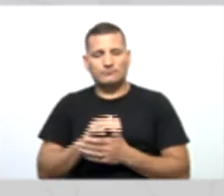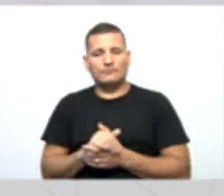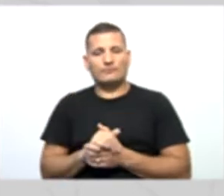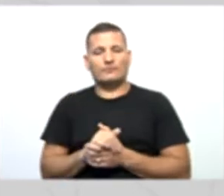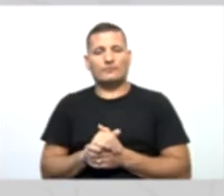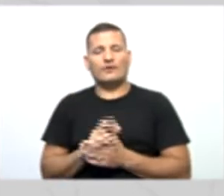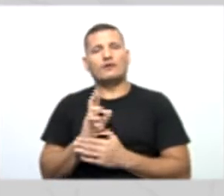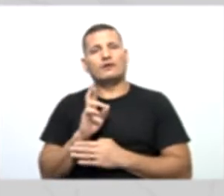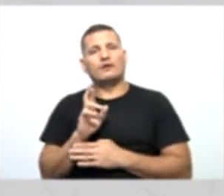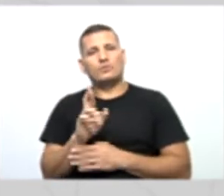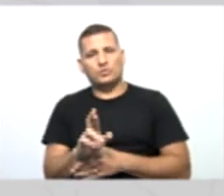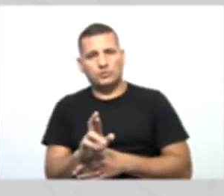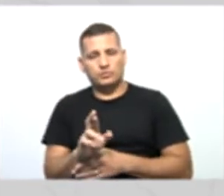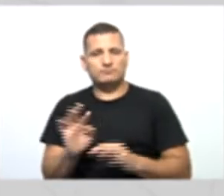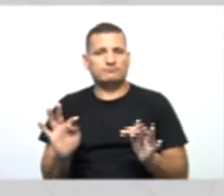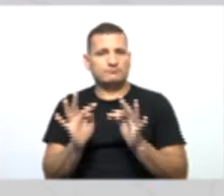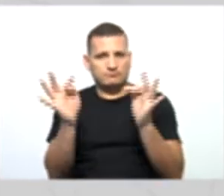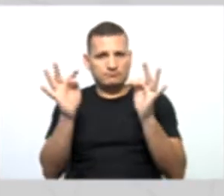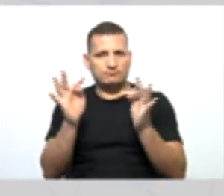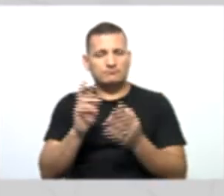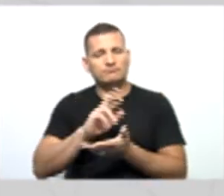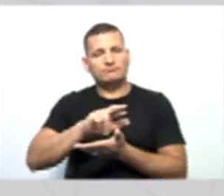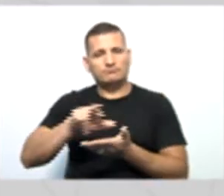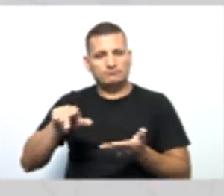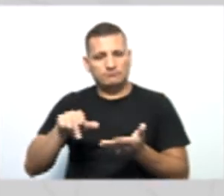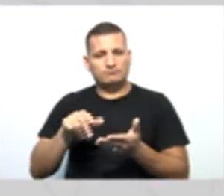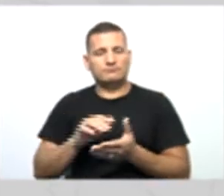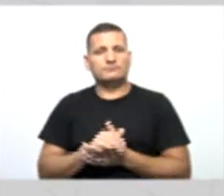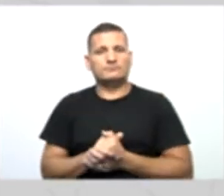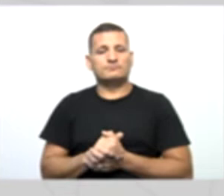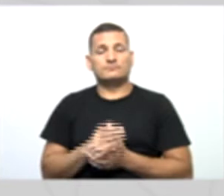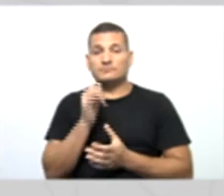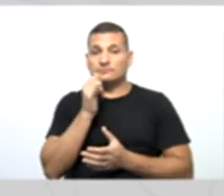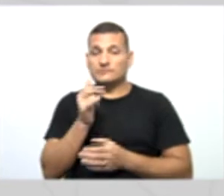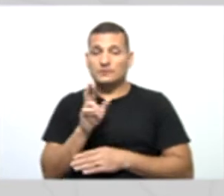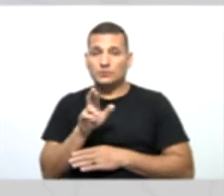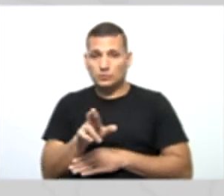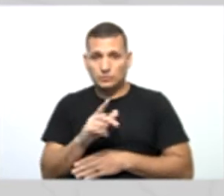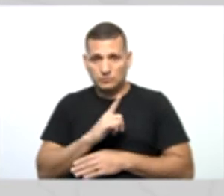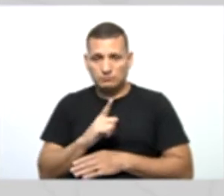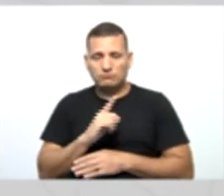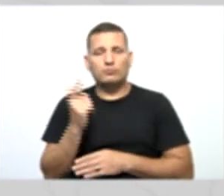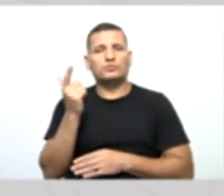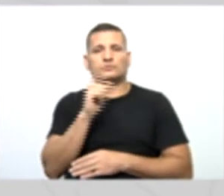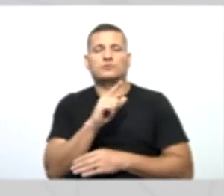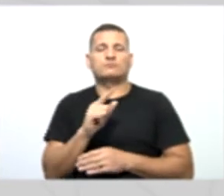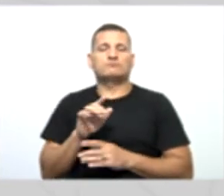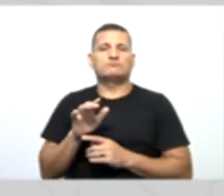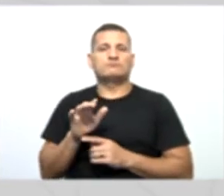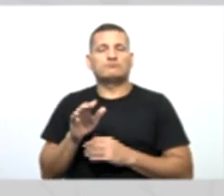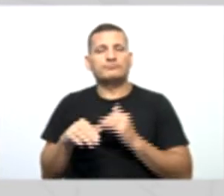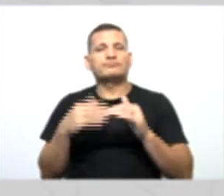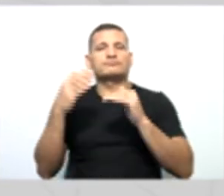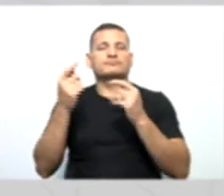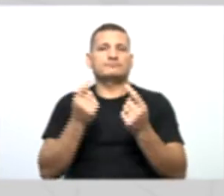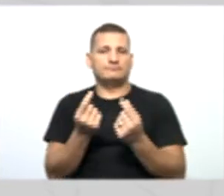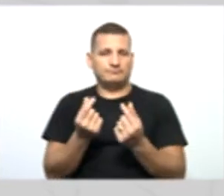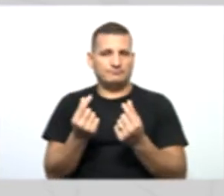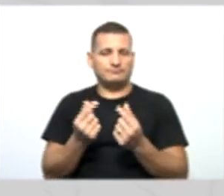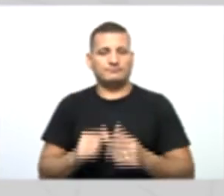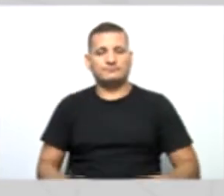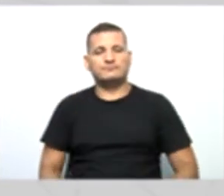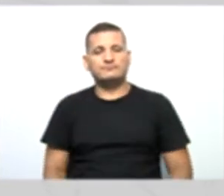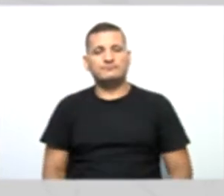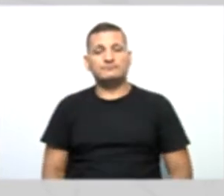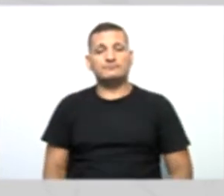recursos tecnológicos, enfim. Mobilizando os recursos, a gente consegue benefícios econômicos. Então, a